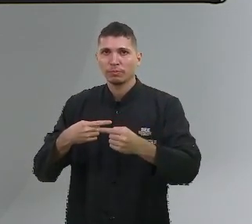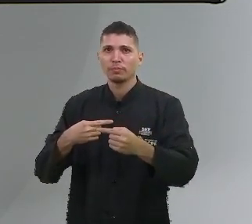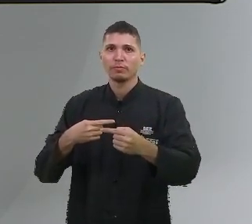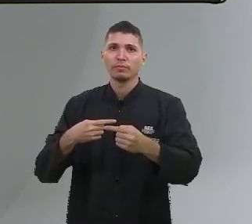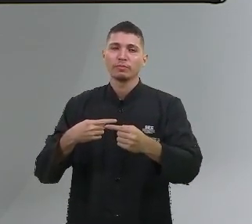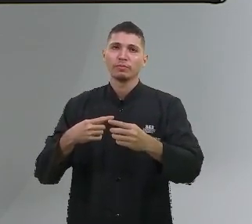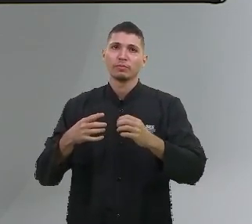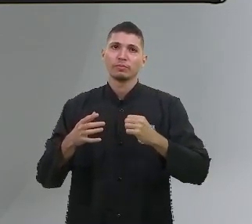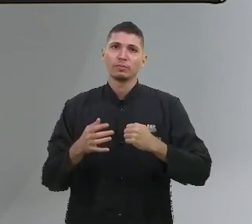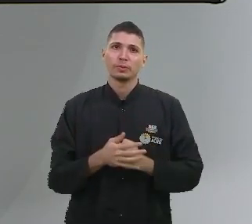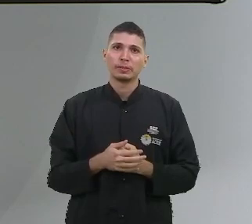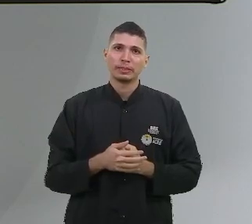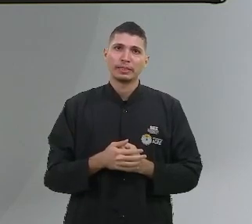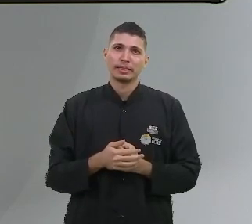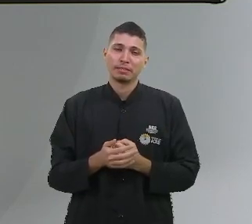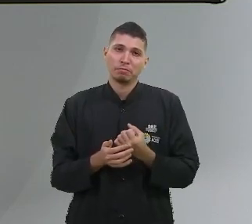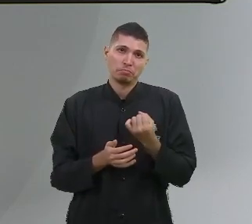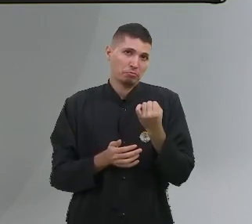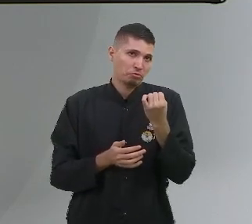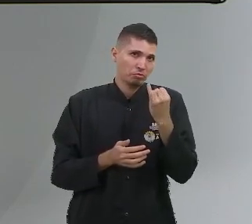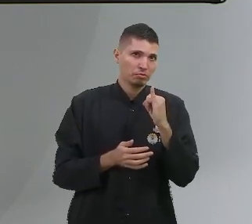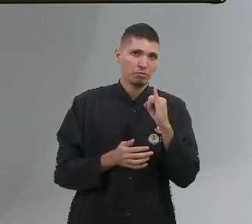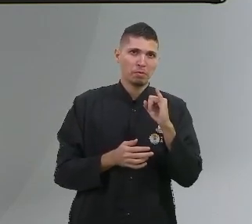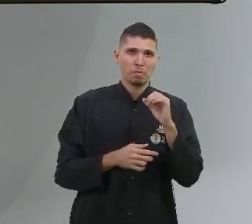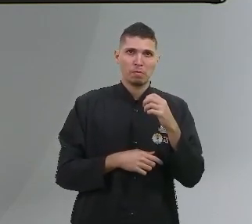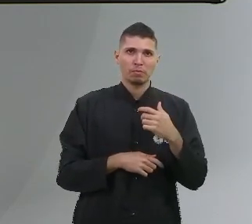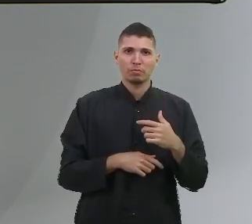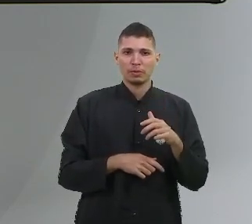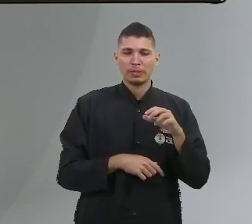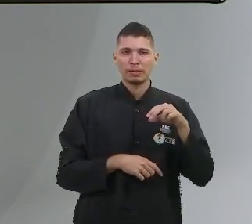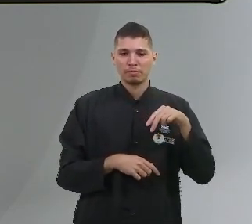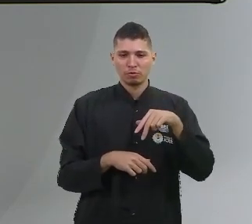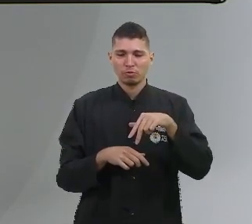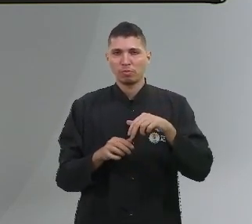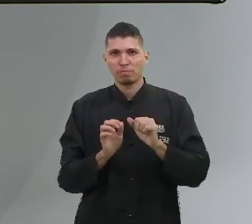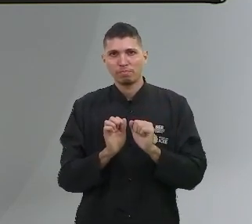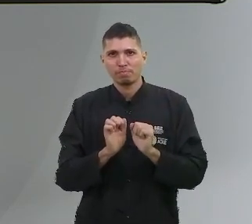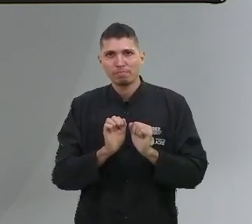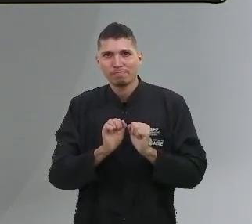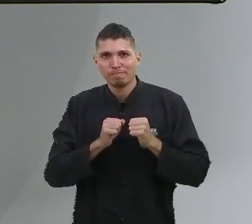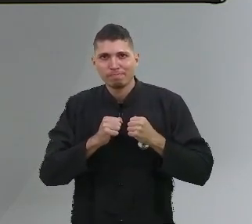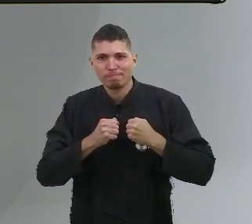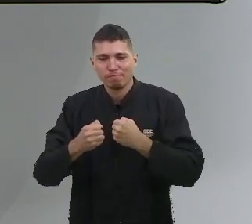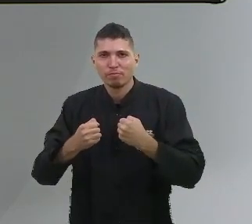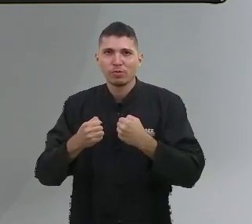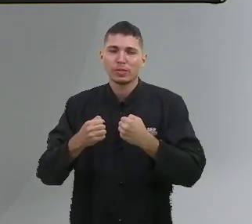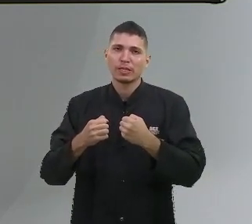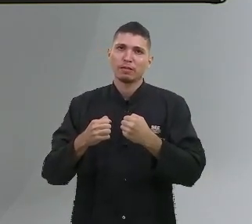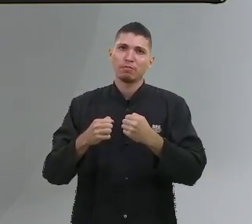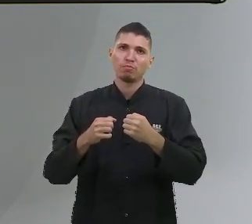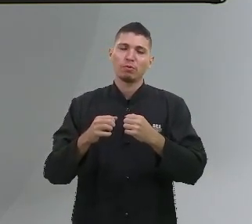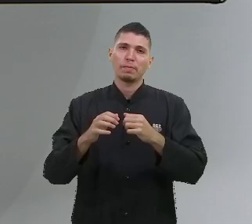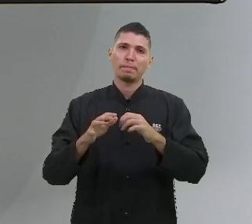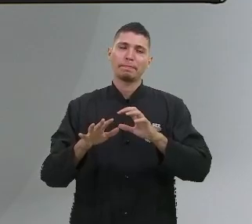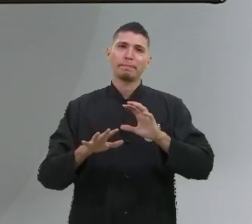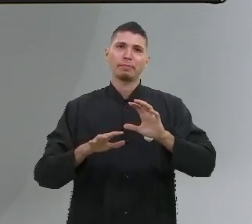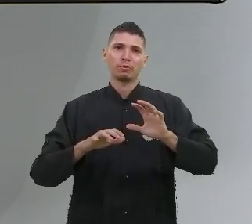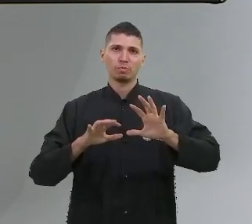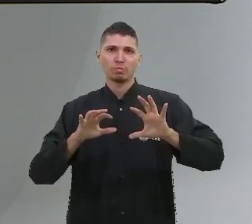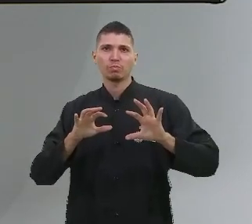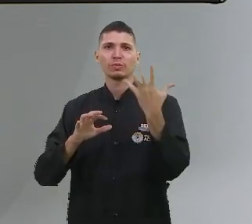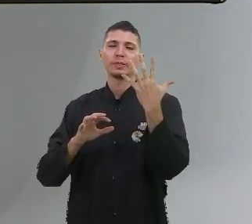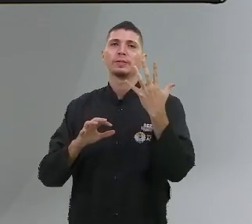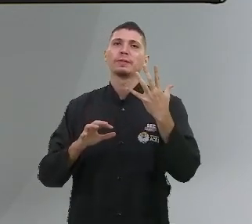que alguma força vá fazer com que esse corpo saia do estado ao qual está. Se está em repouso, fazer esse corpo sair de